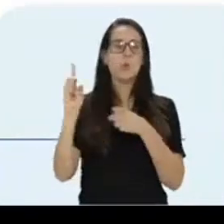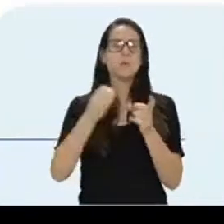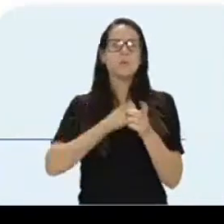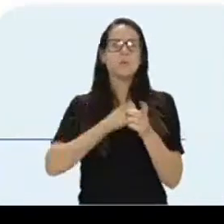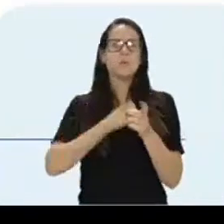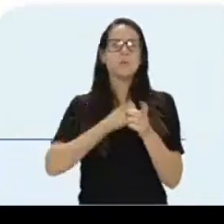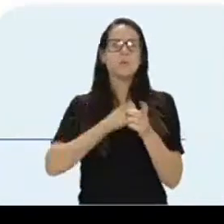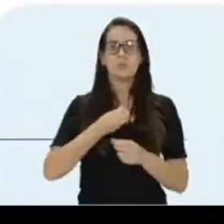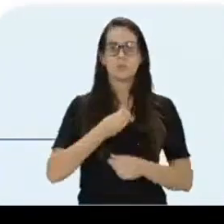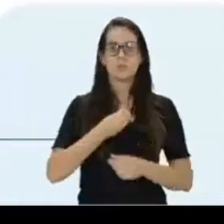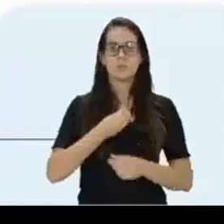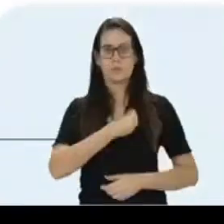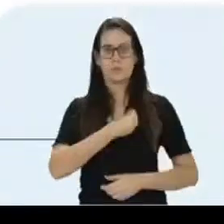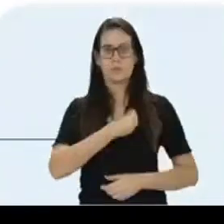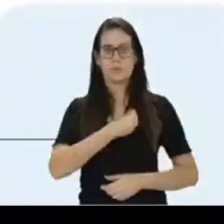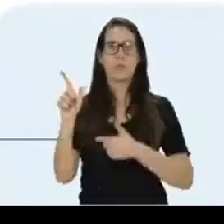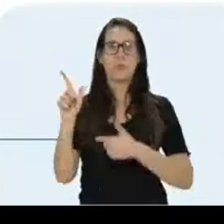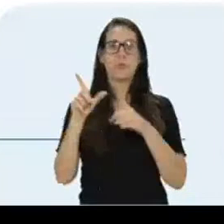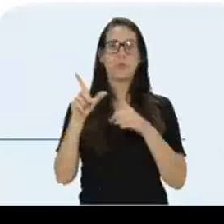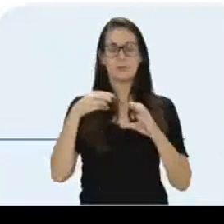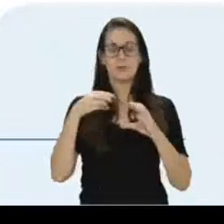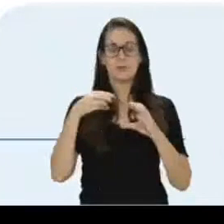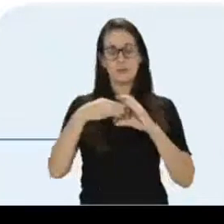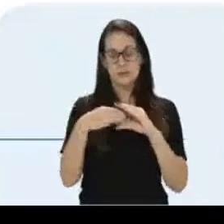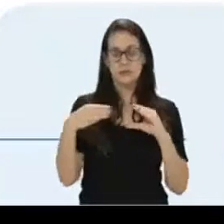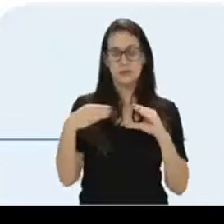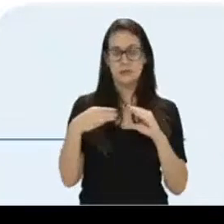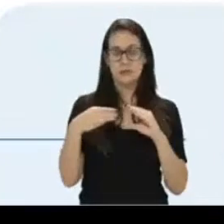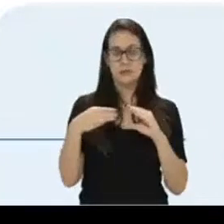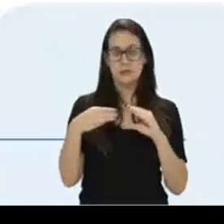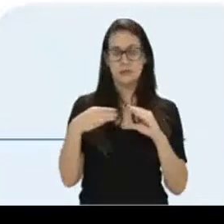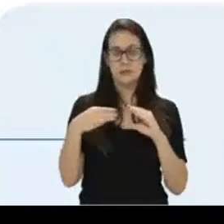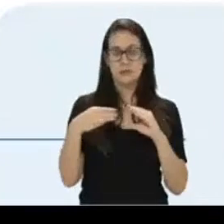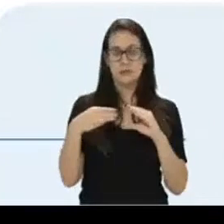organismos. Então, todos os organismos que possuem células